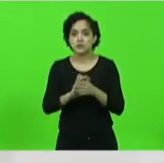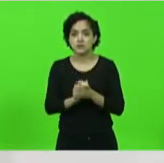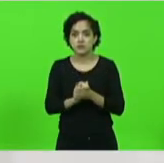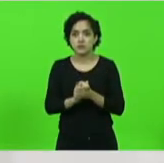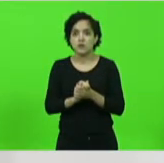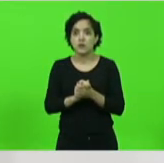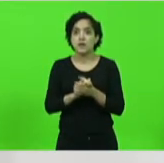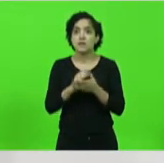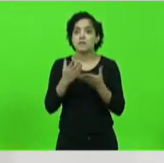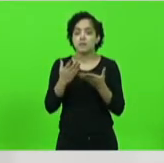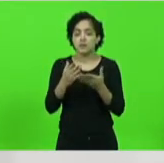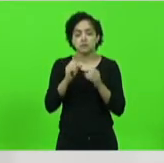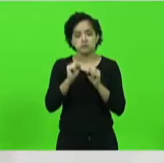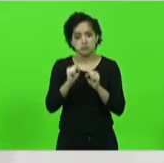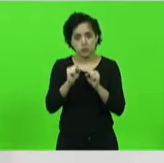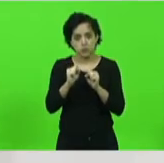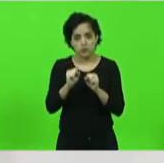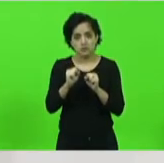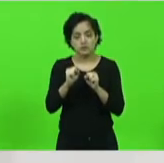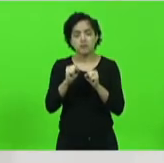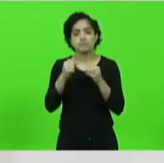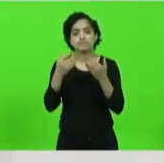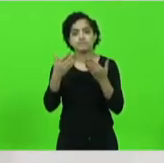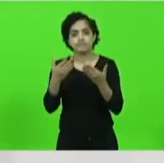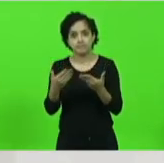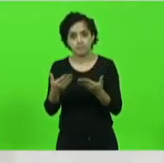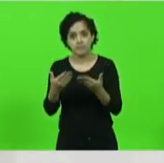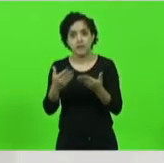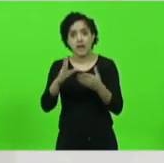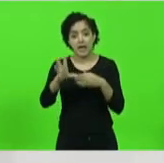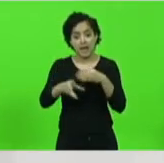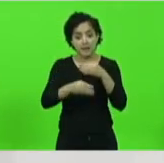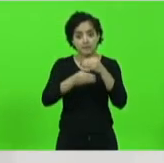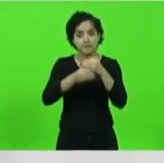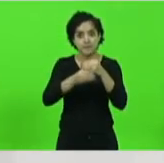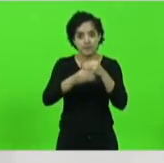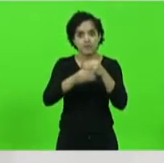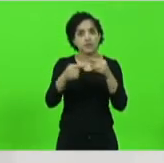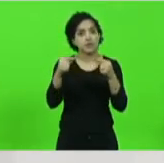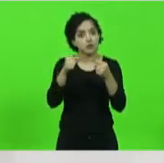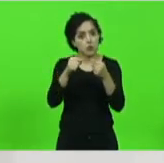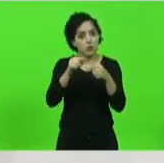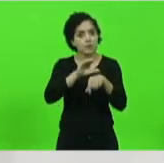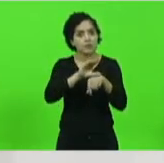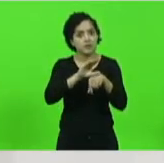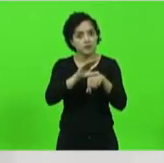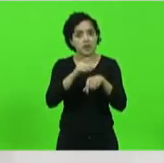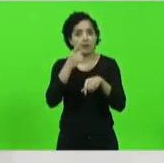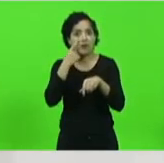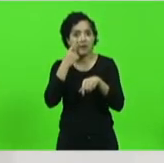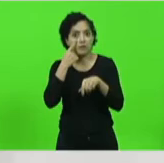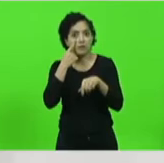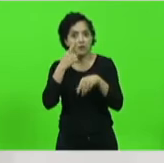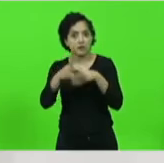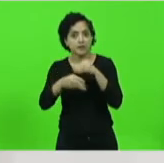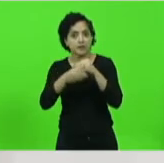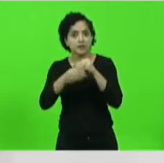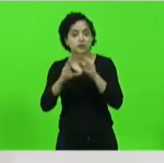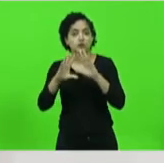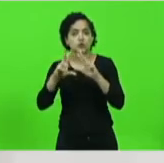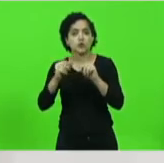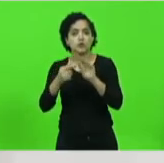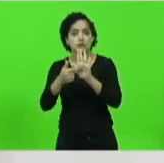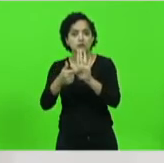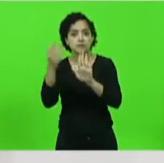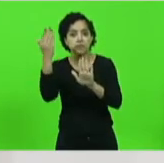gente possa, daí sim, colocar a minha emenda, que é constitucional, quero ver alguém, está aqui as emendas, provar